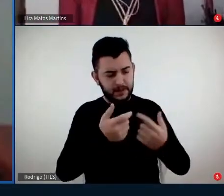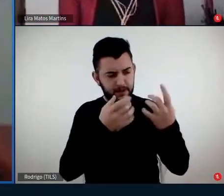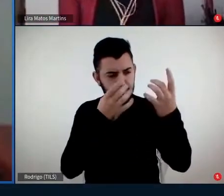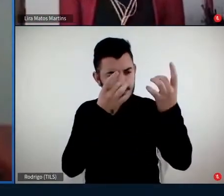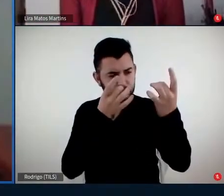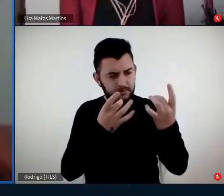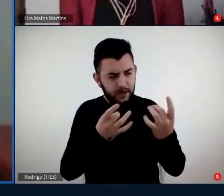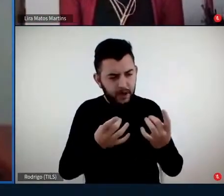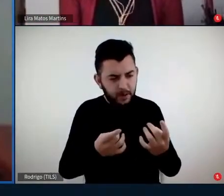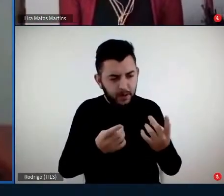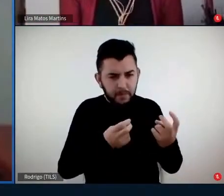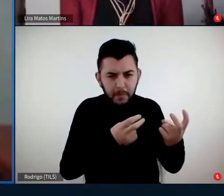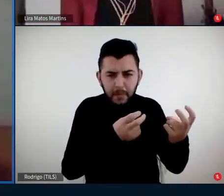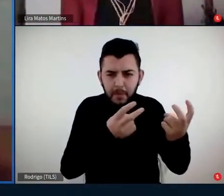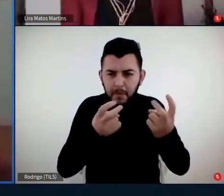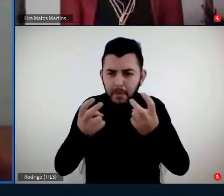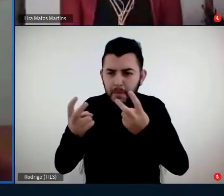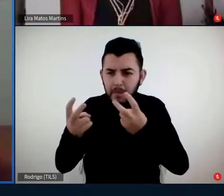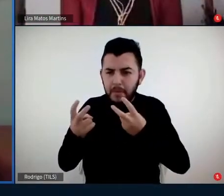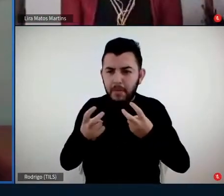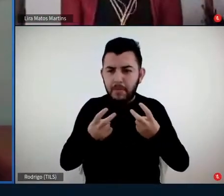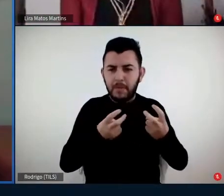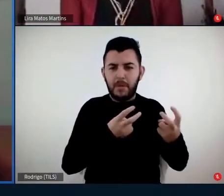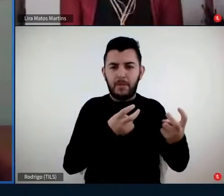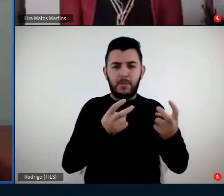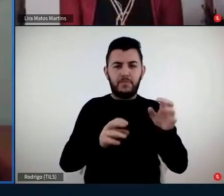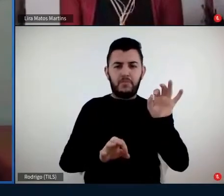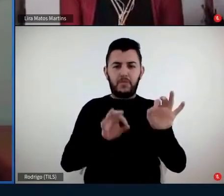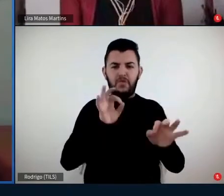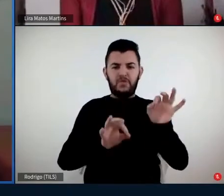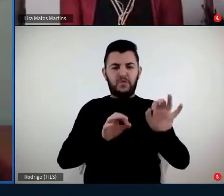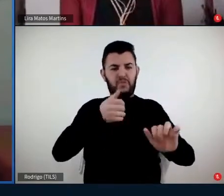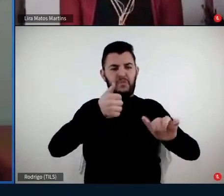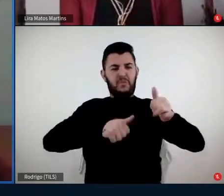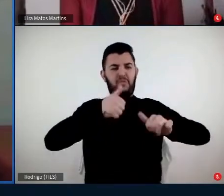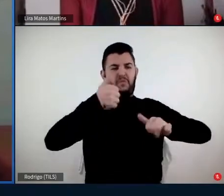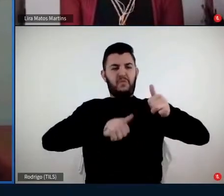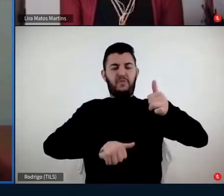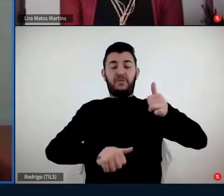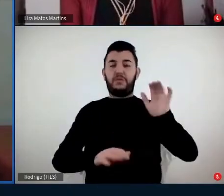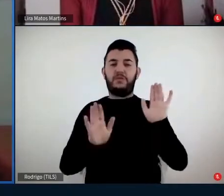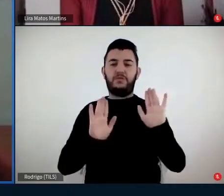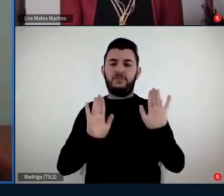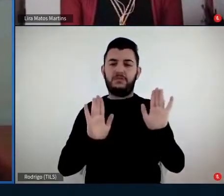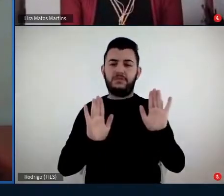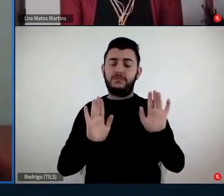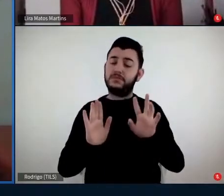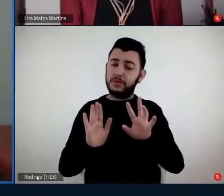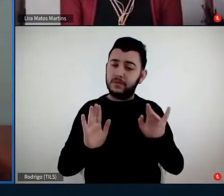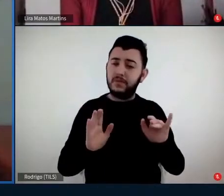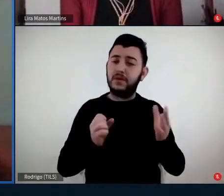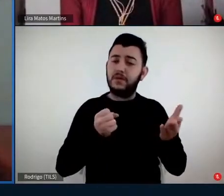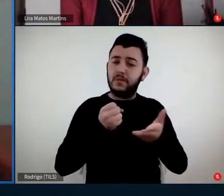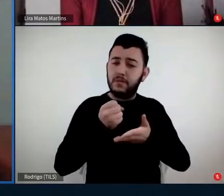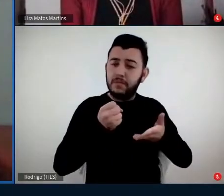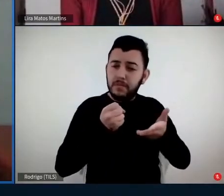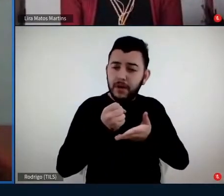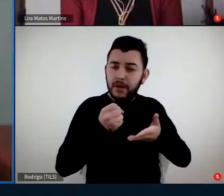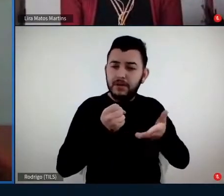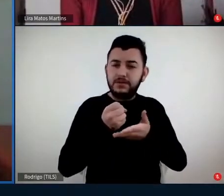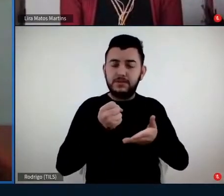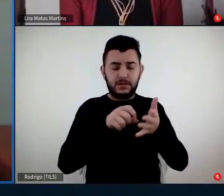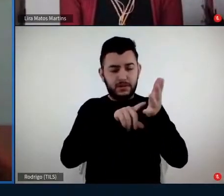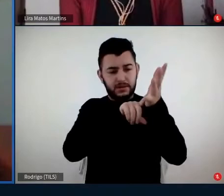exploratória, que não vai fazer um juízo de valor, né, não vai ser avaliativo, e que vai se fundamentar na pesquisa